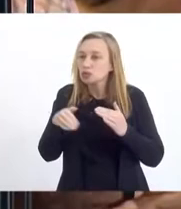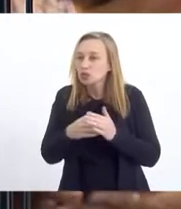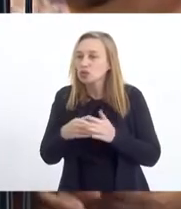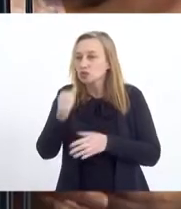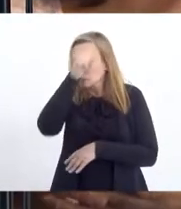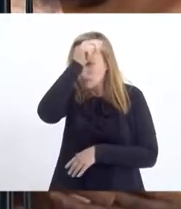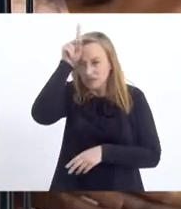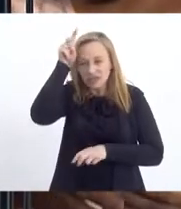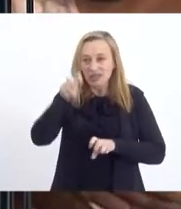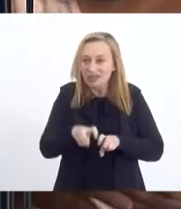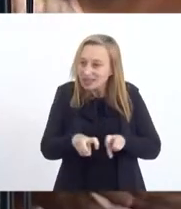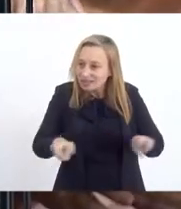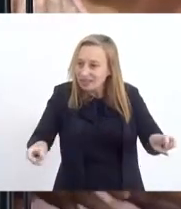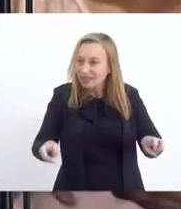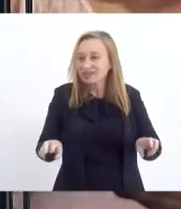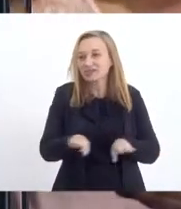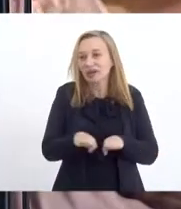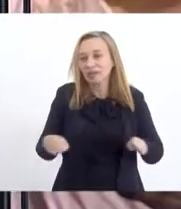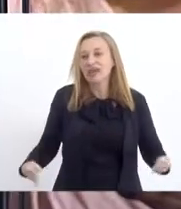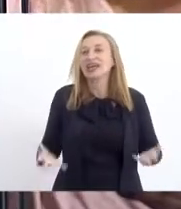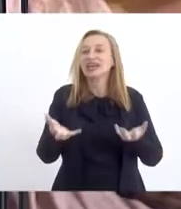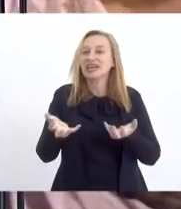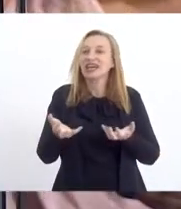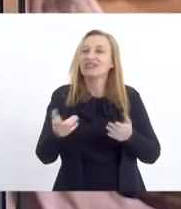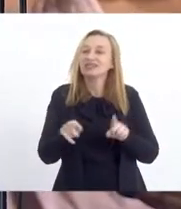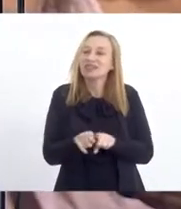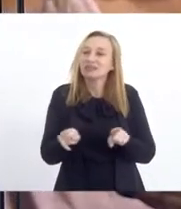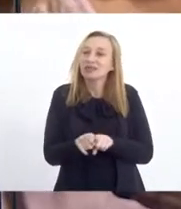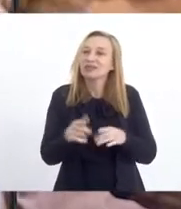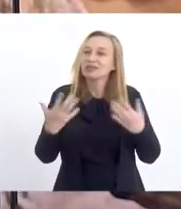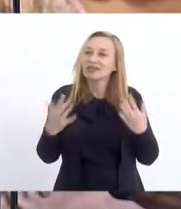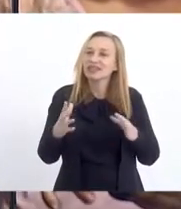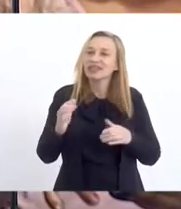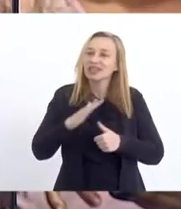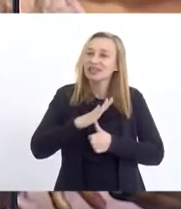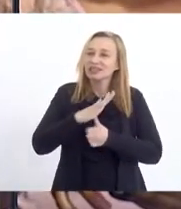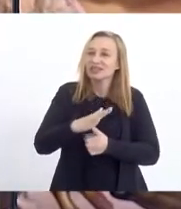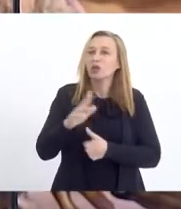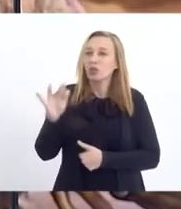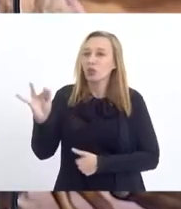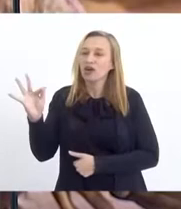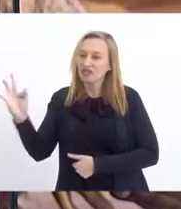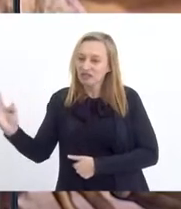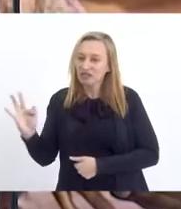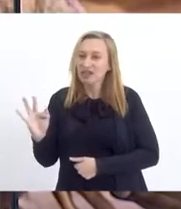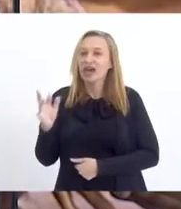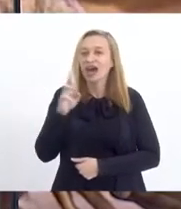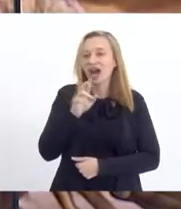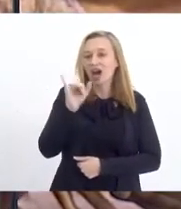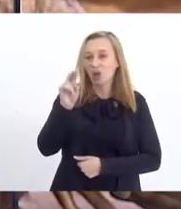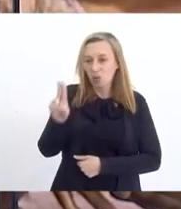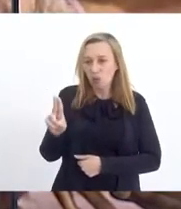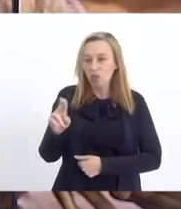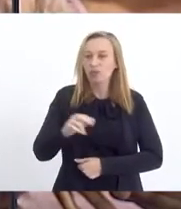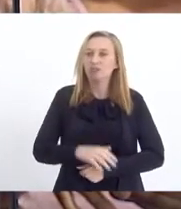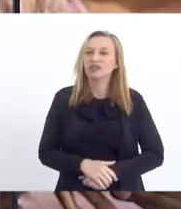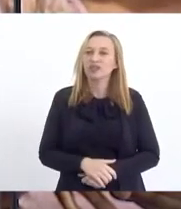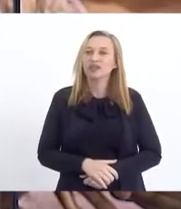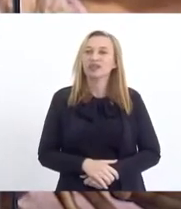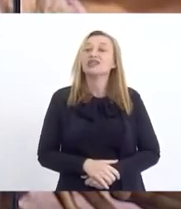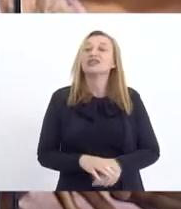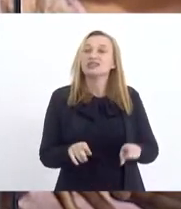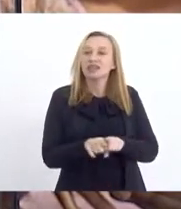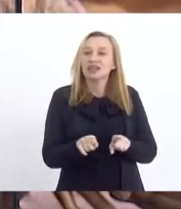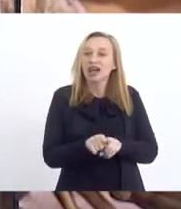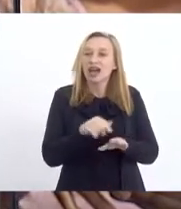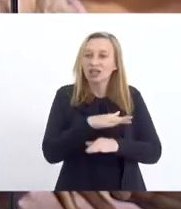aqui sentados à mesa. Quero cumprimentar também nosso querido reitor da UENF, Raul Palácios, cumprimentar